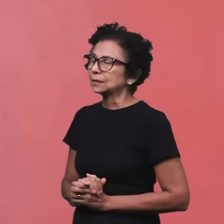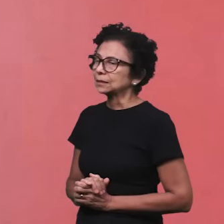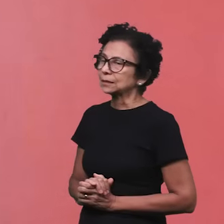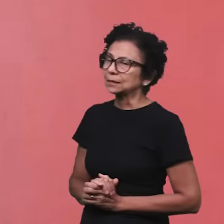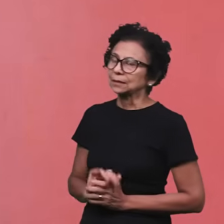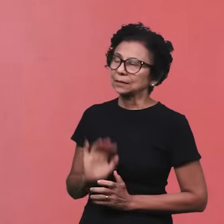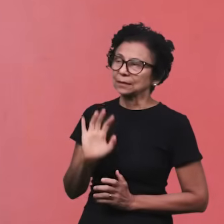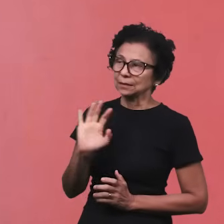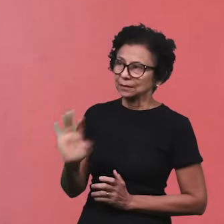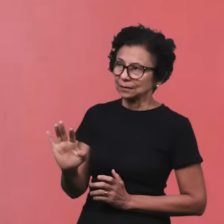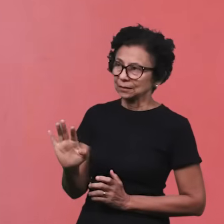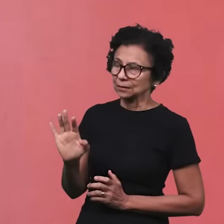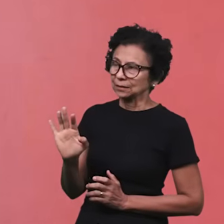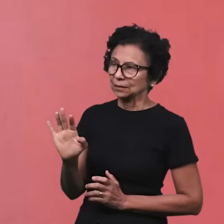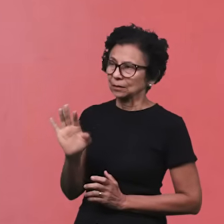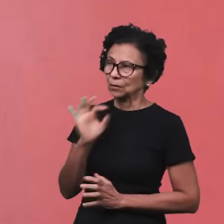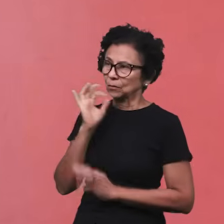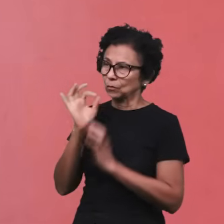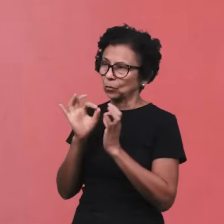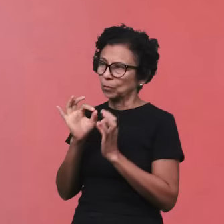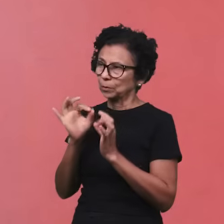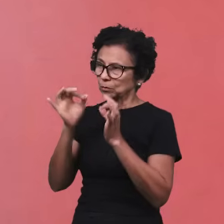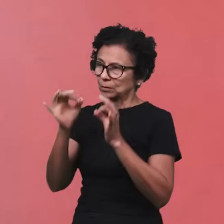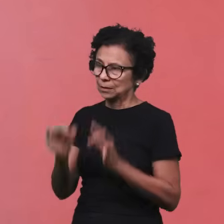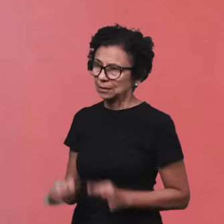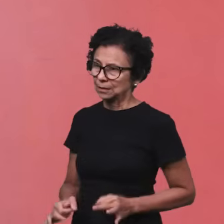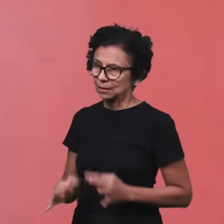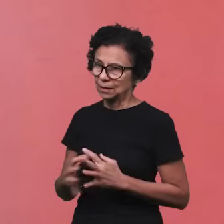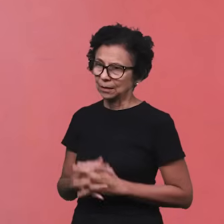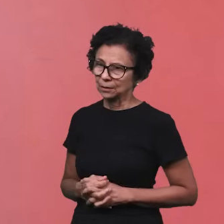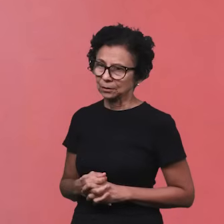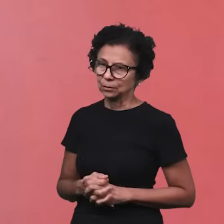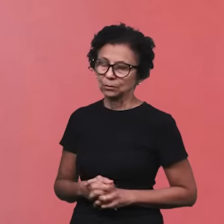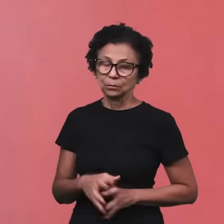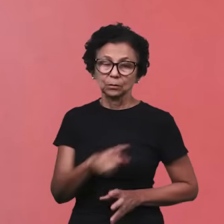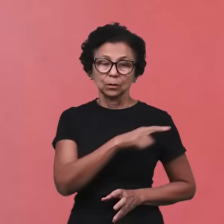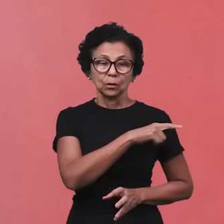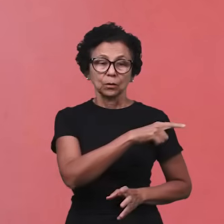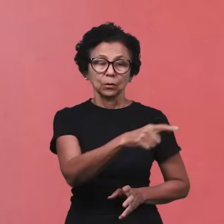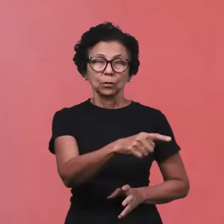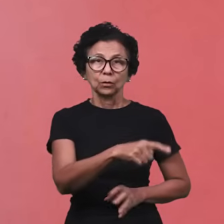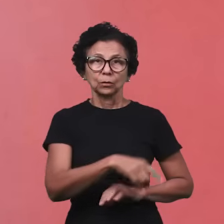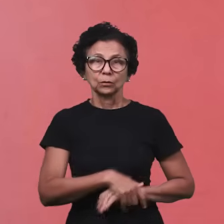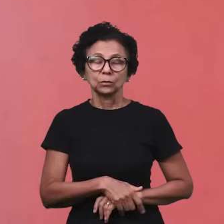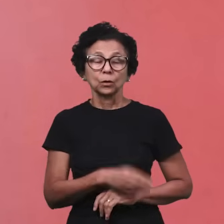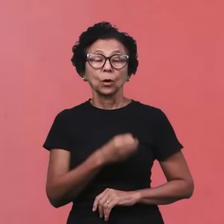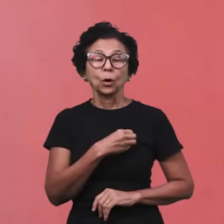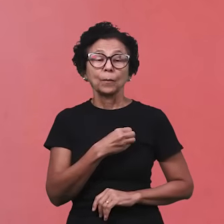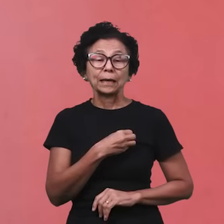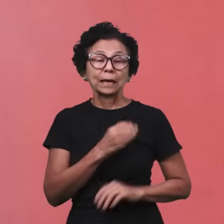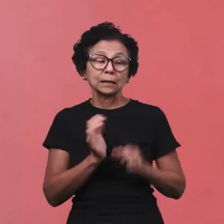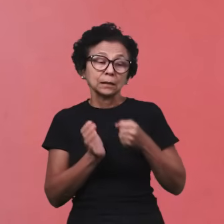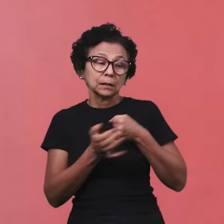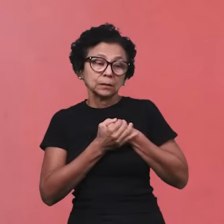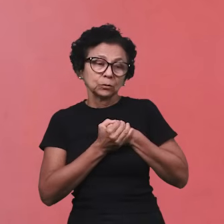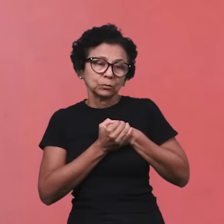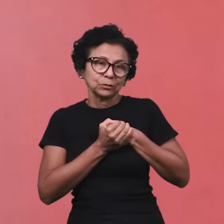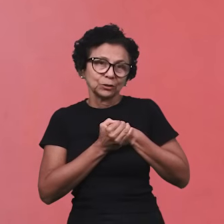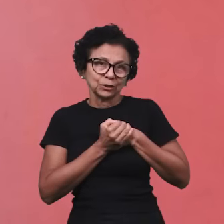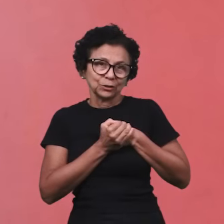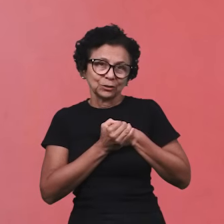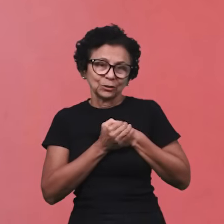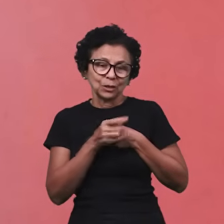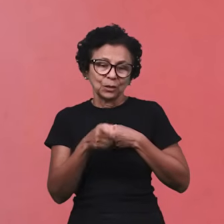assunto. Qual era o pecado deles? Ele falou, invisível. Eles podiam ver o pecado dela, mas ninguém podia